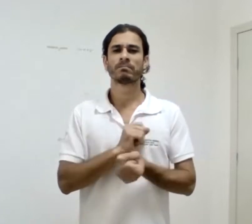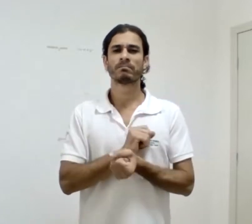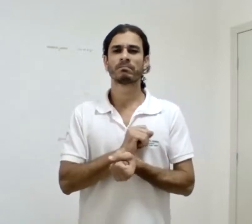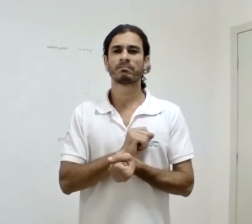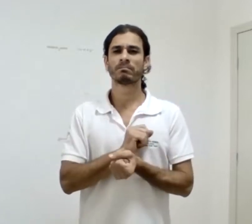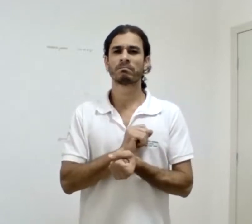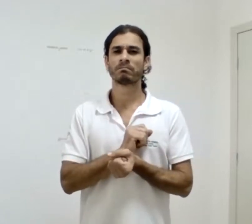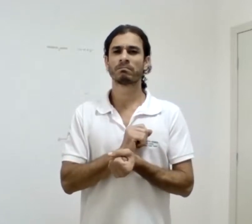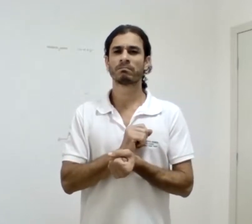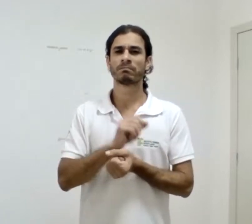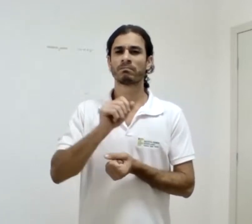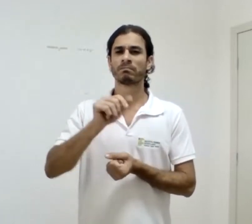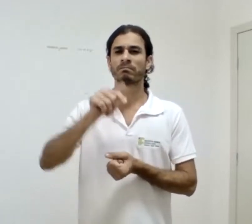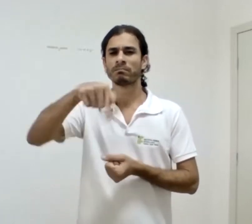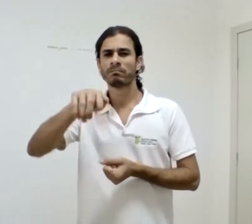Késia?